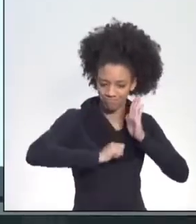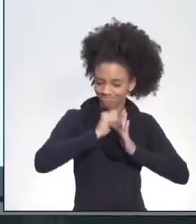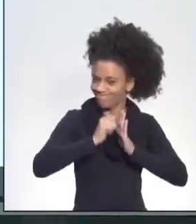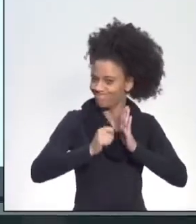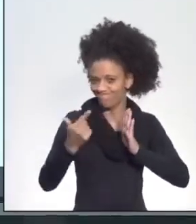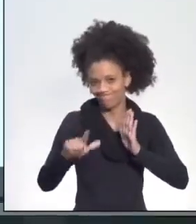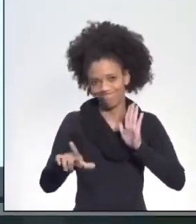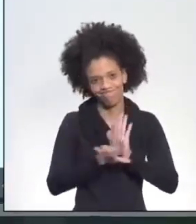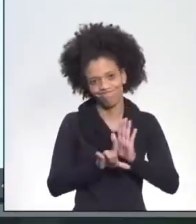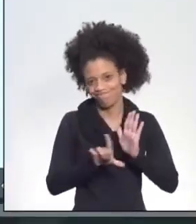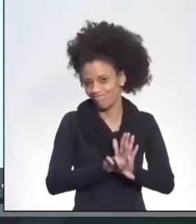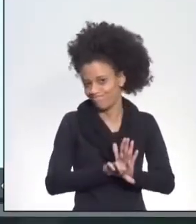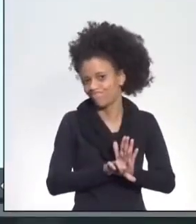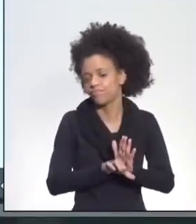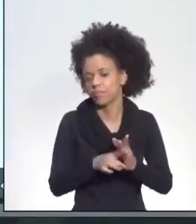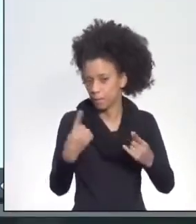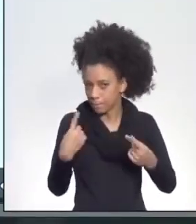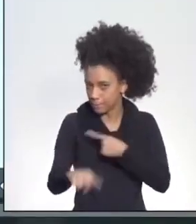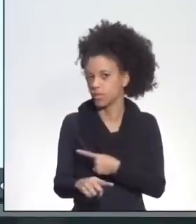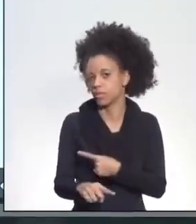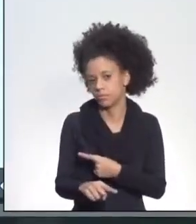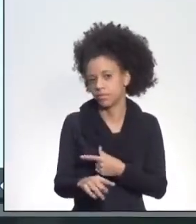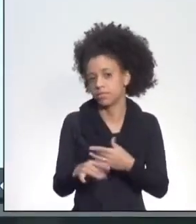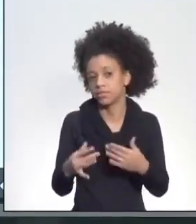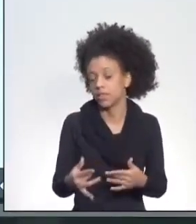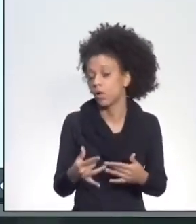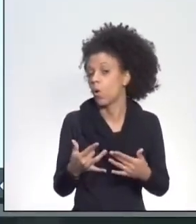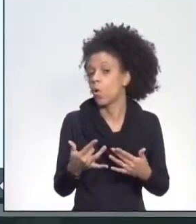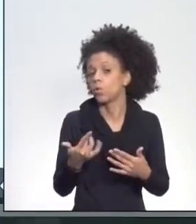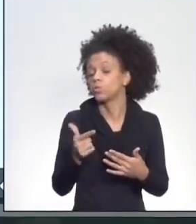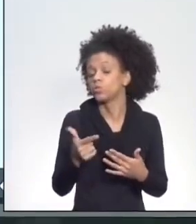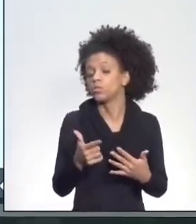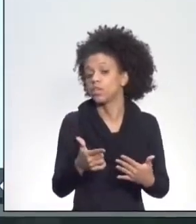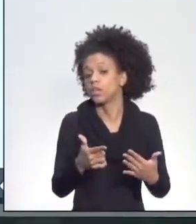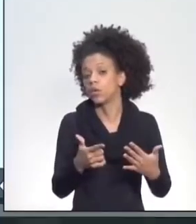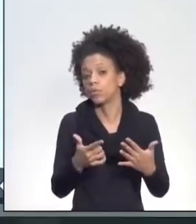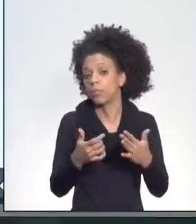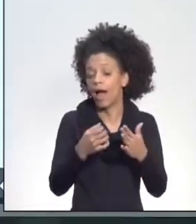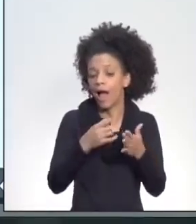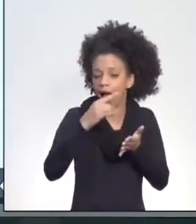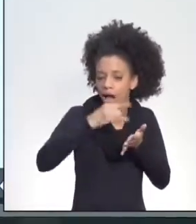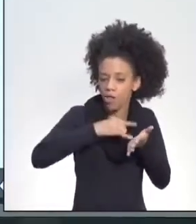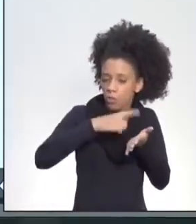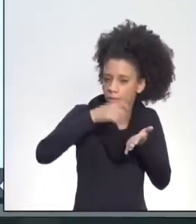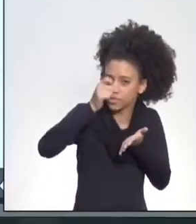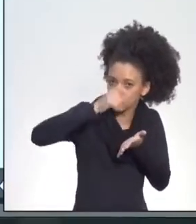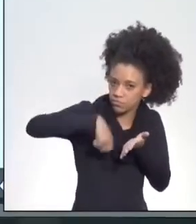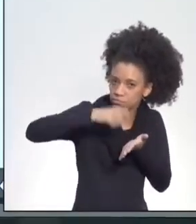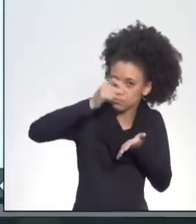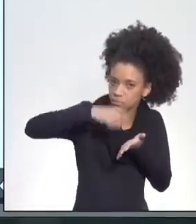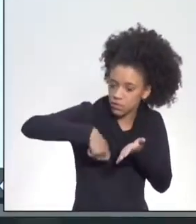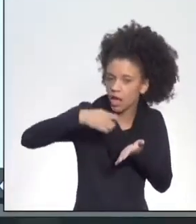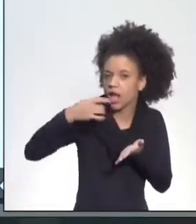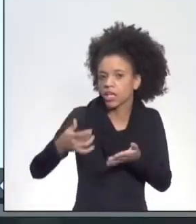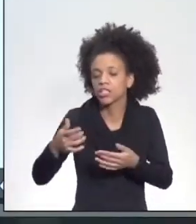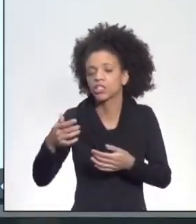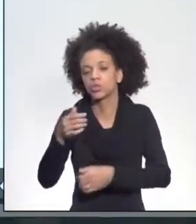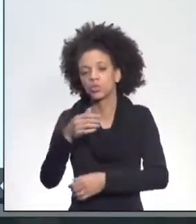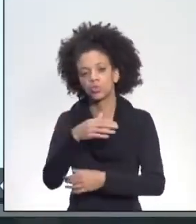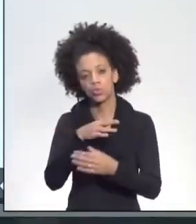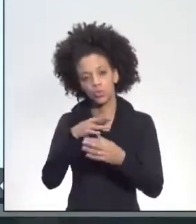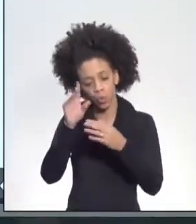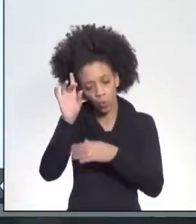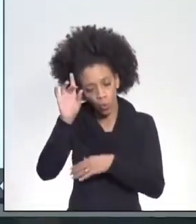finalidade definida, como eu expliquei antes, e ela também não tem uma autorização formal, né, do dono da parede ou do muro a ser